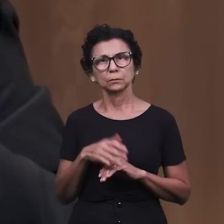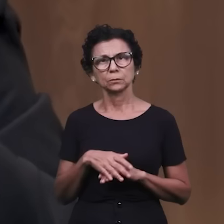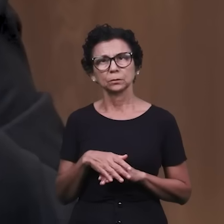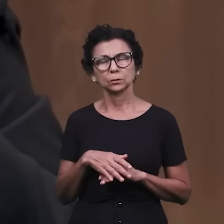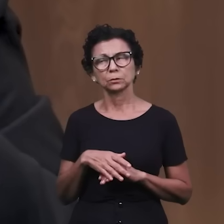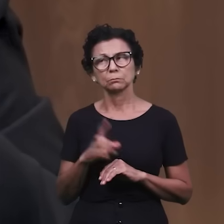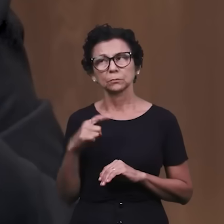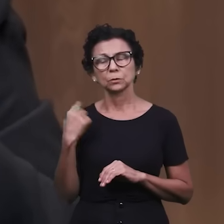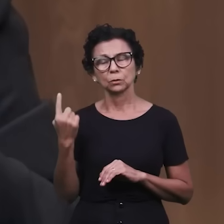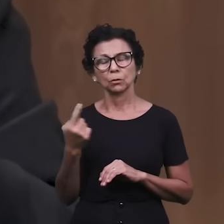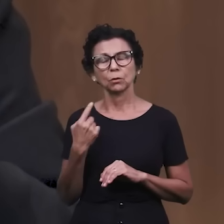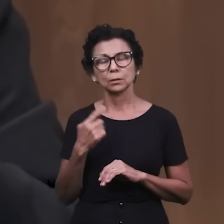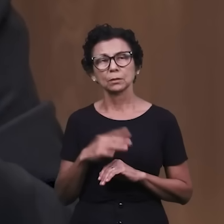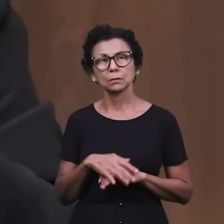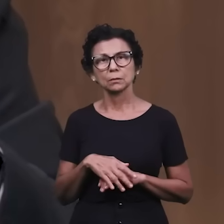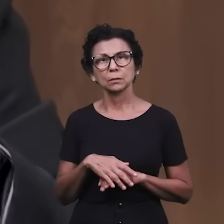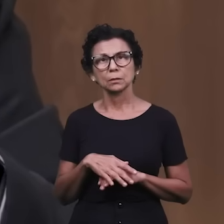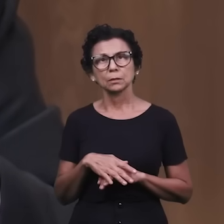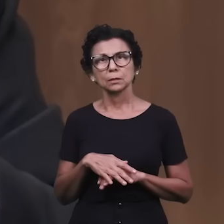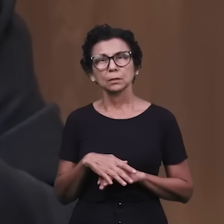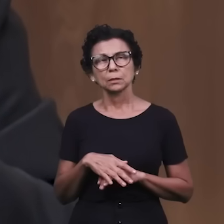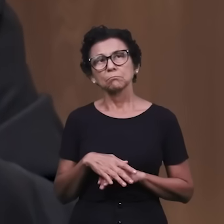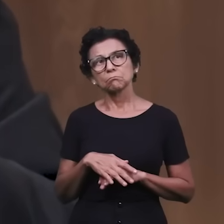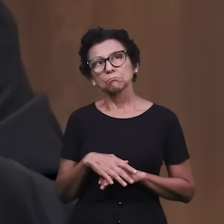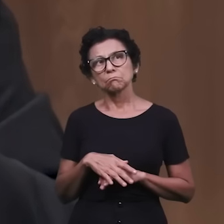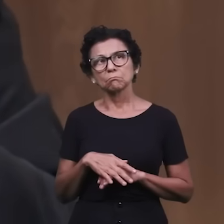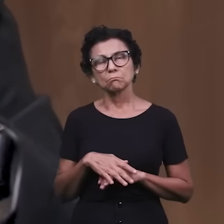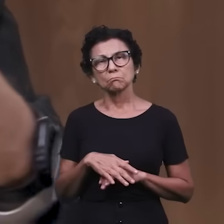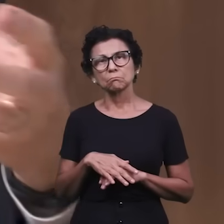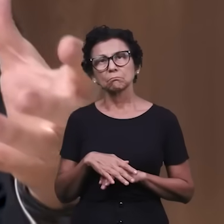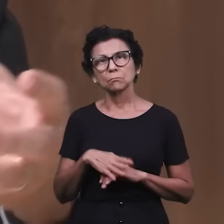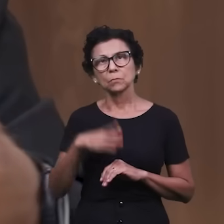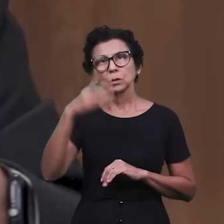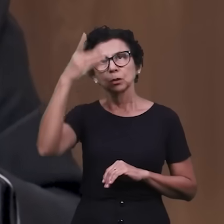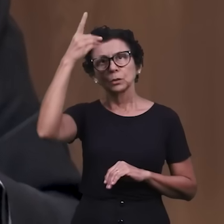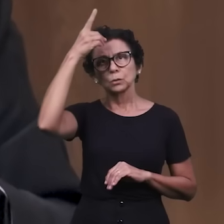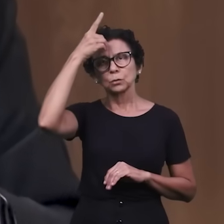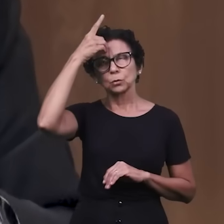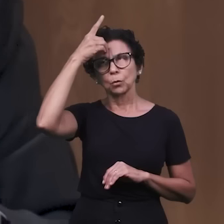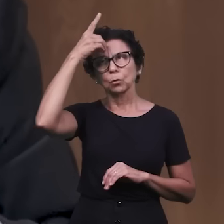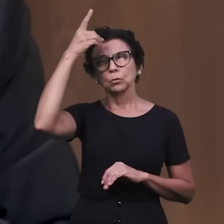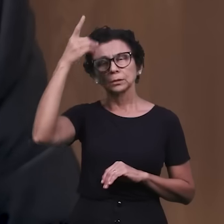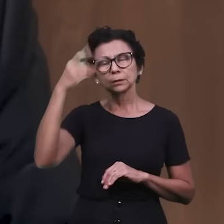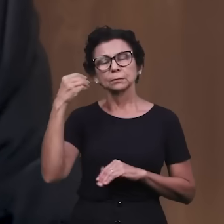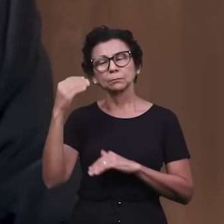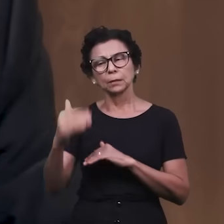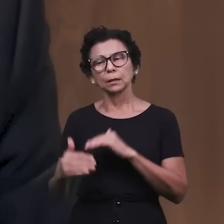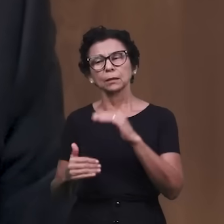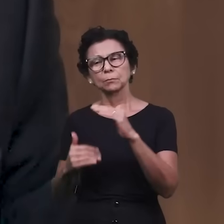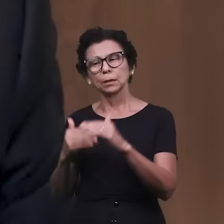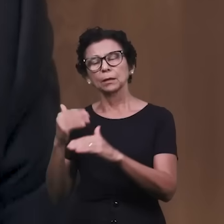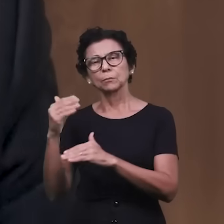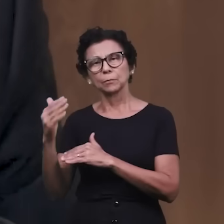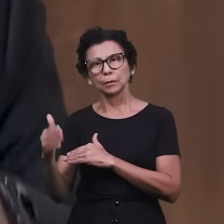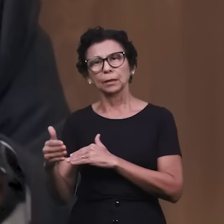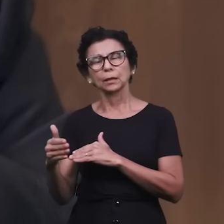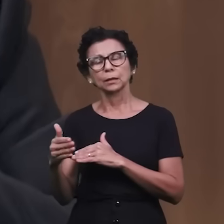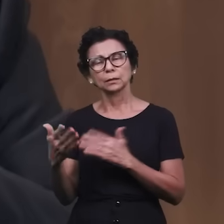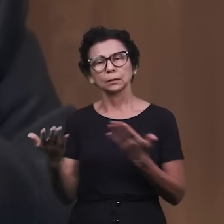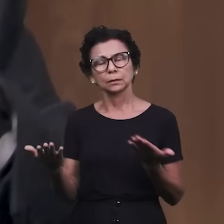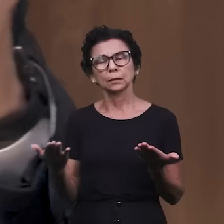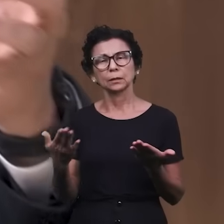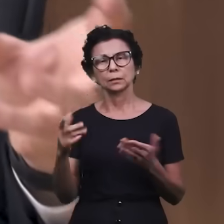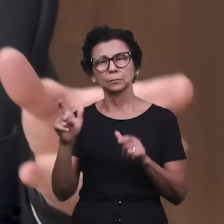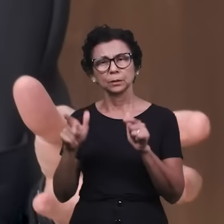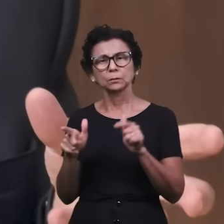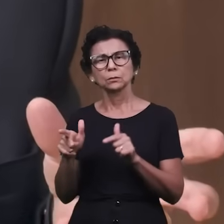eu recebo dons que o Senhor vai concedendo às pessoas da igreja, um